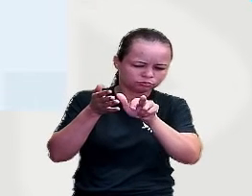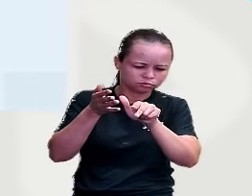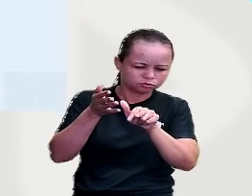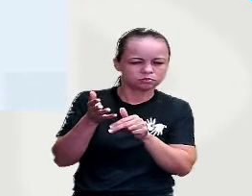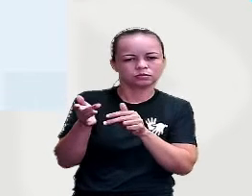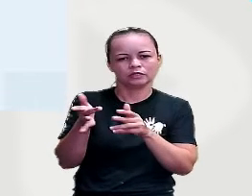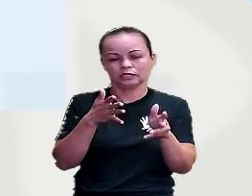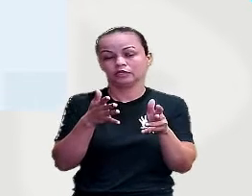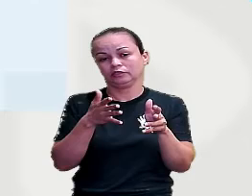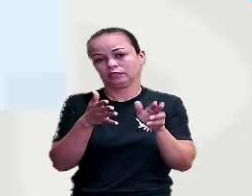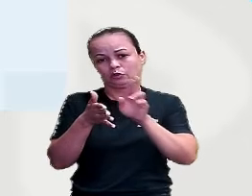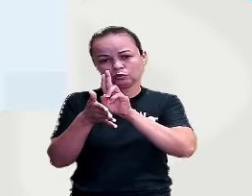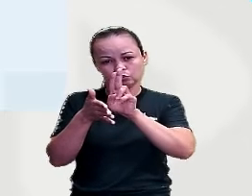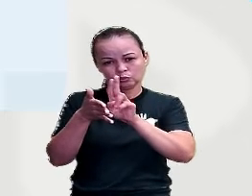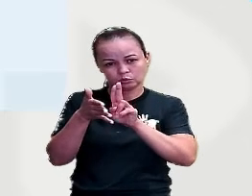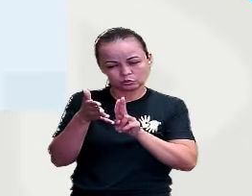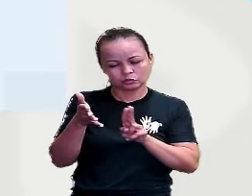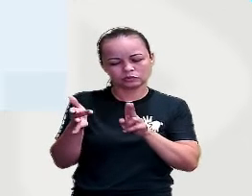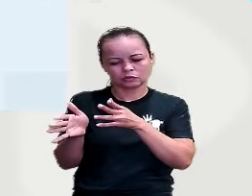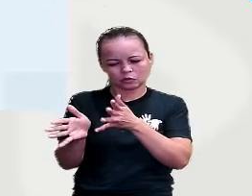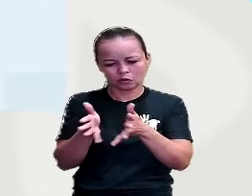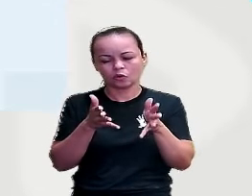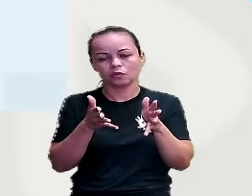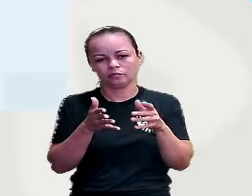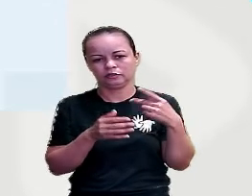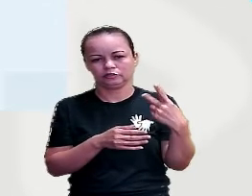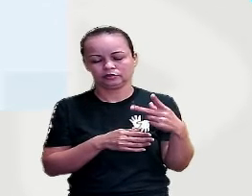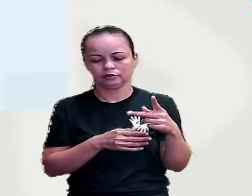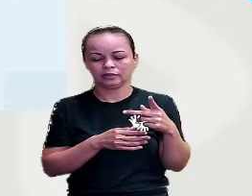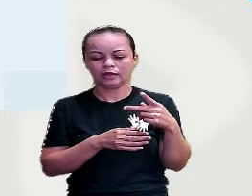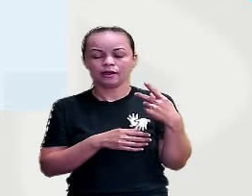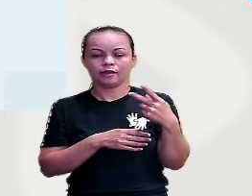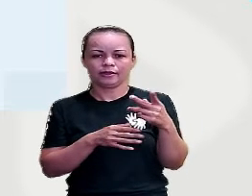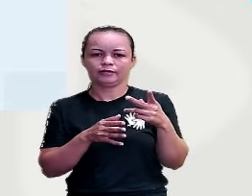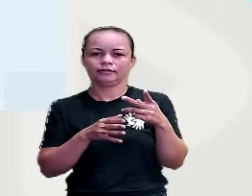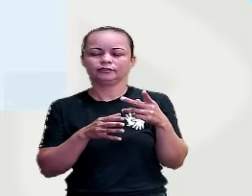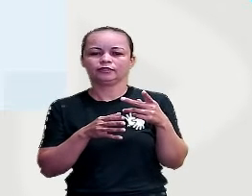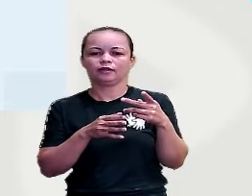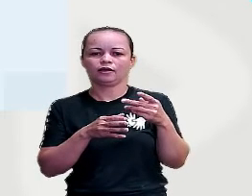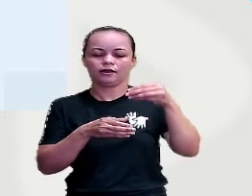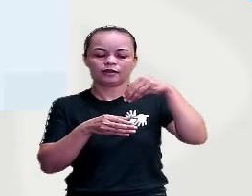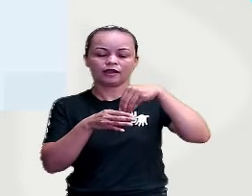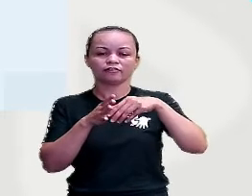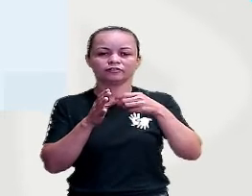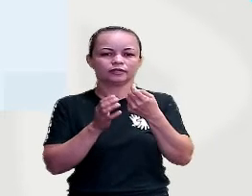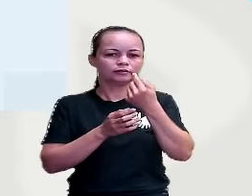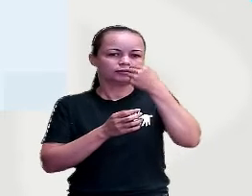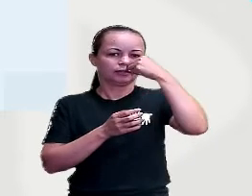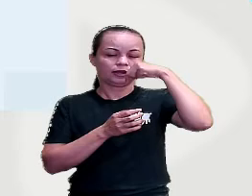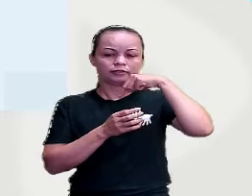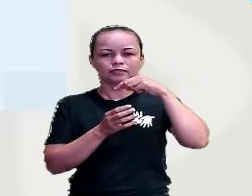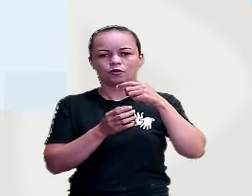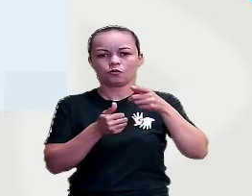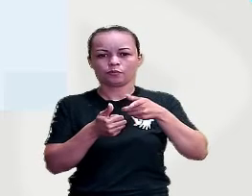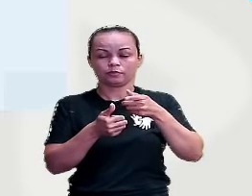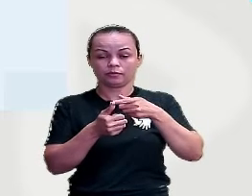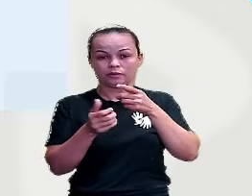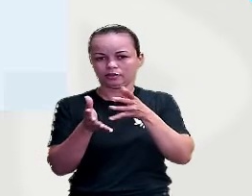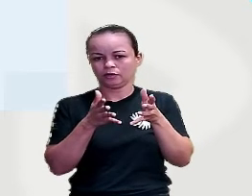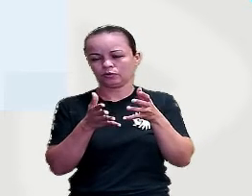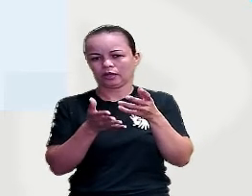traqueia, os brônquios e os pulmões, né? Essa cavidade nasal é o primeiro órgão onde